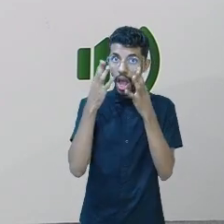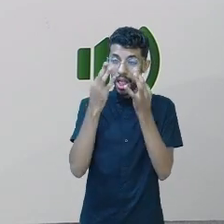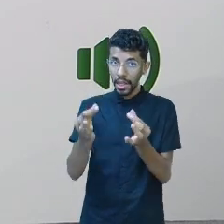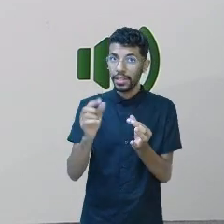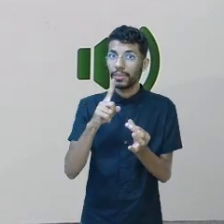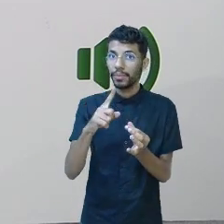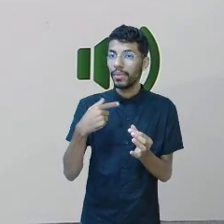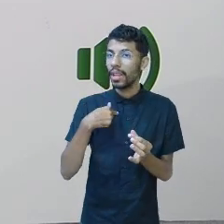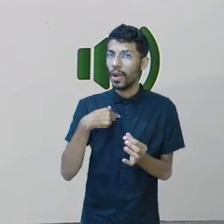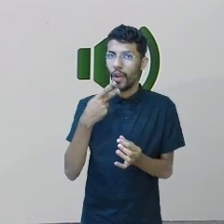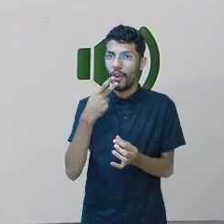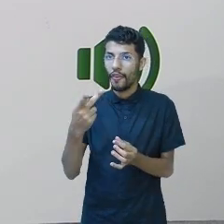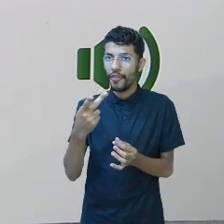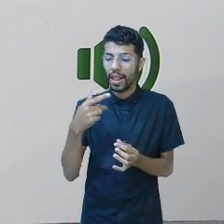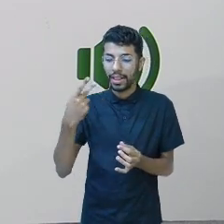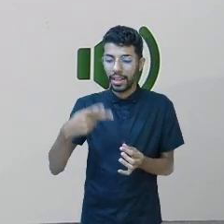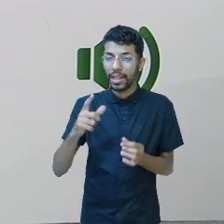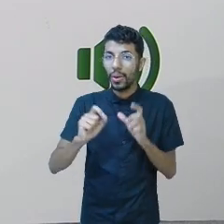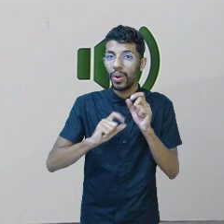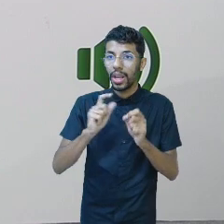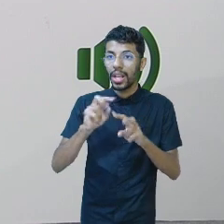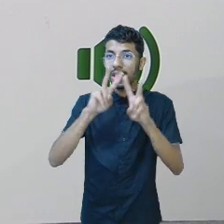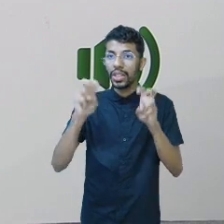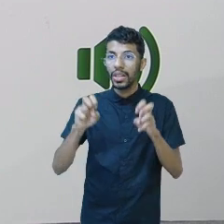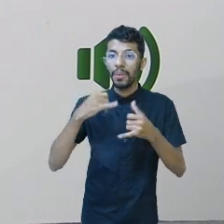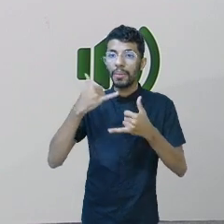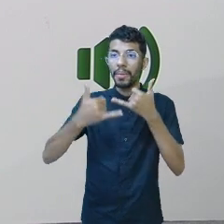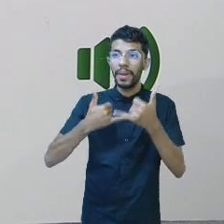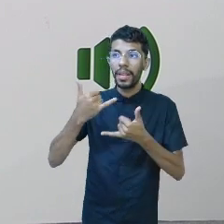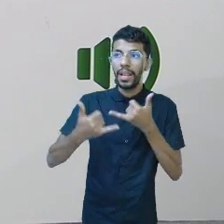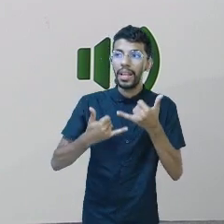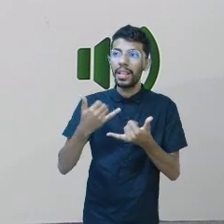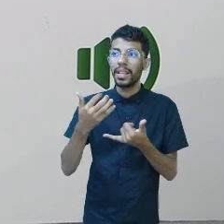nisso. Eu não estou falando aqui das brincadeiras